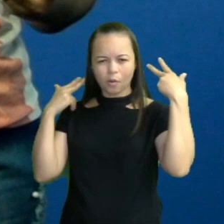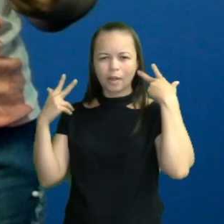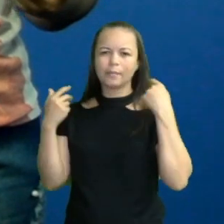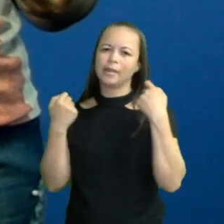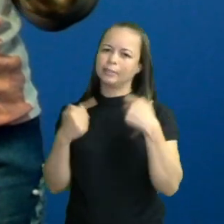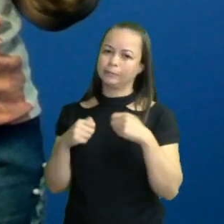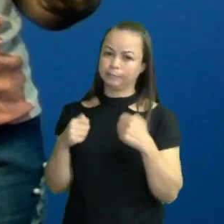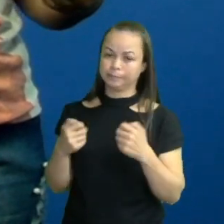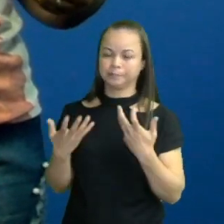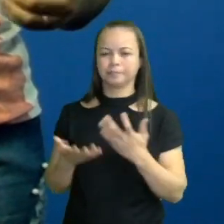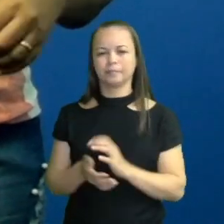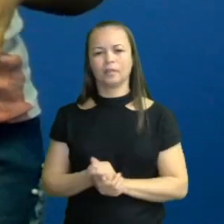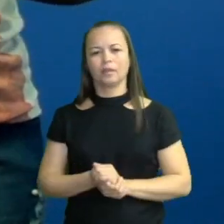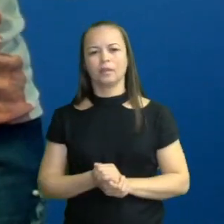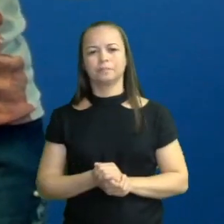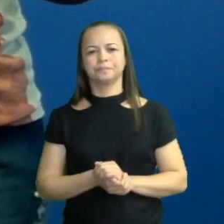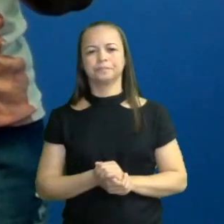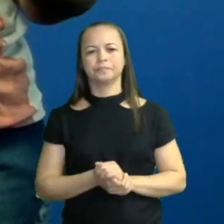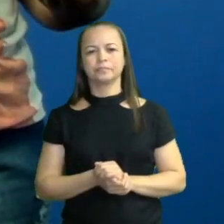né?